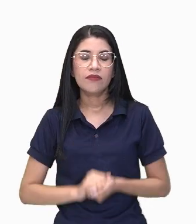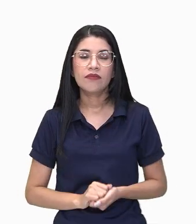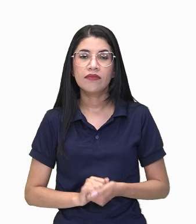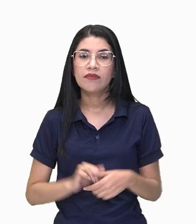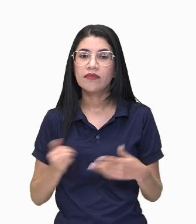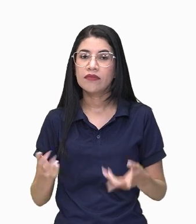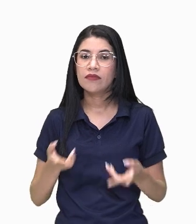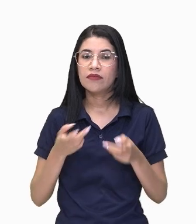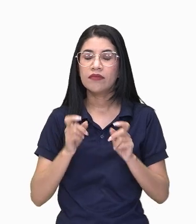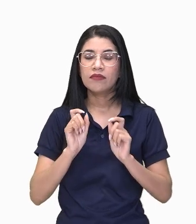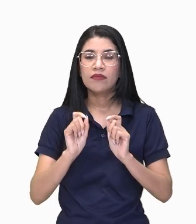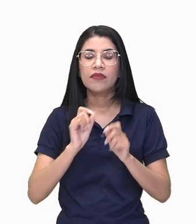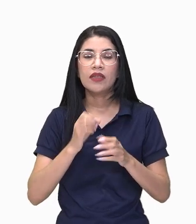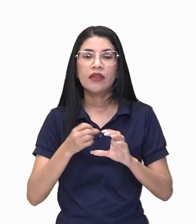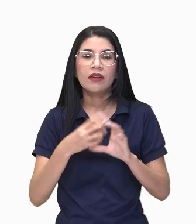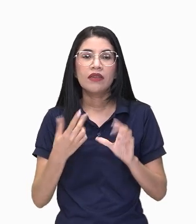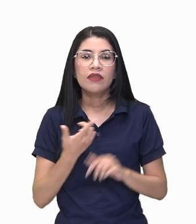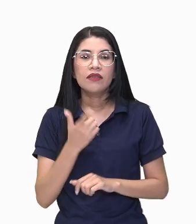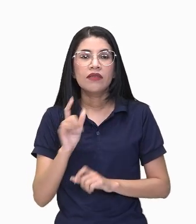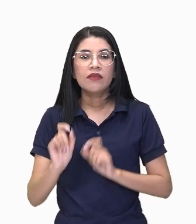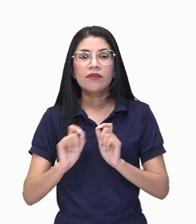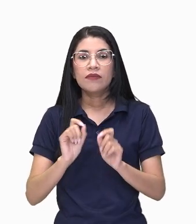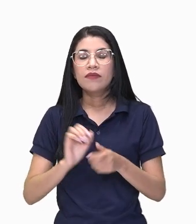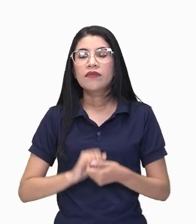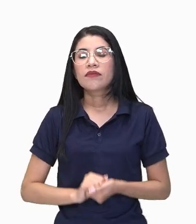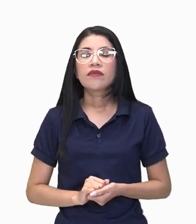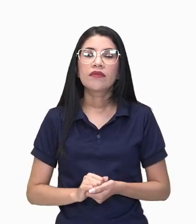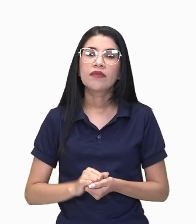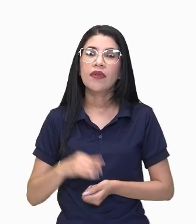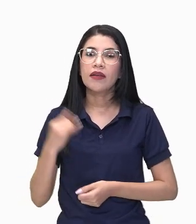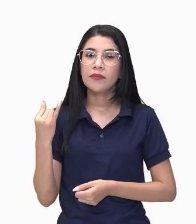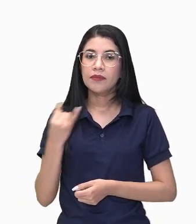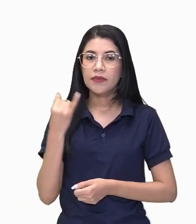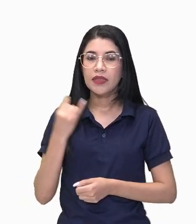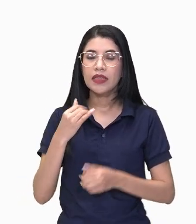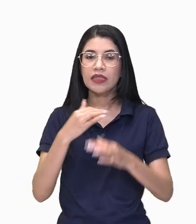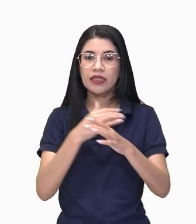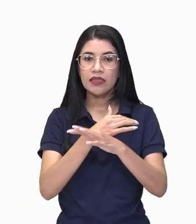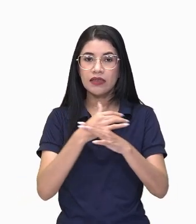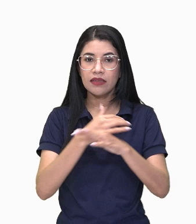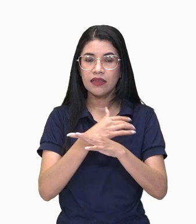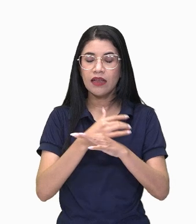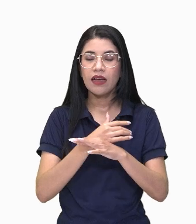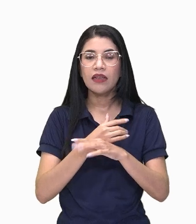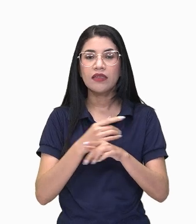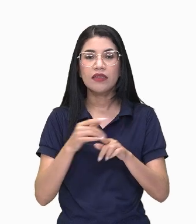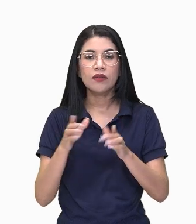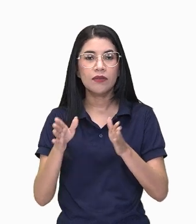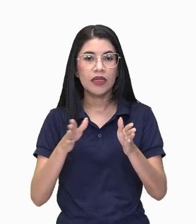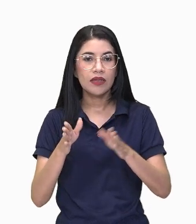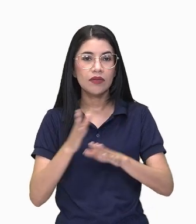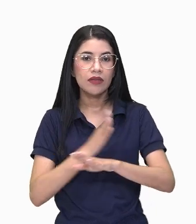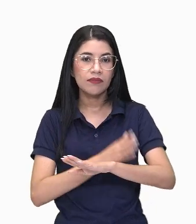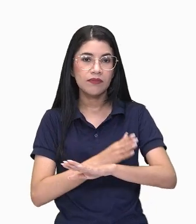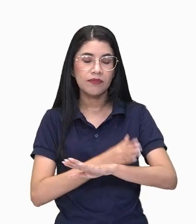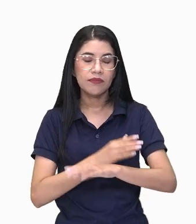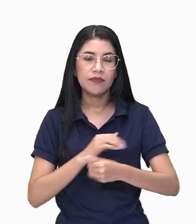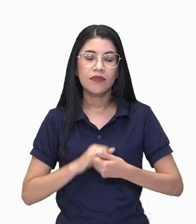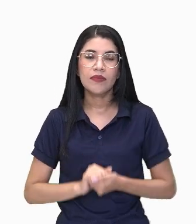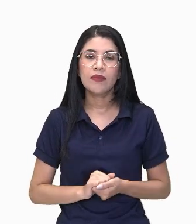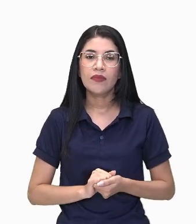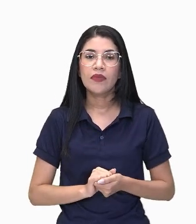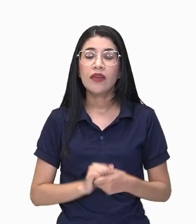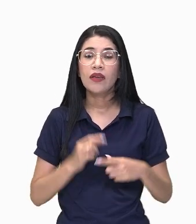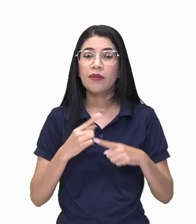também outra característica, a importância das cidades para esse período. Tá certo? Porque é